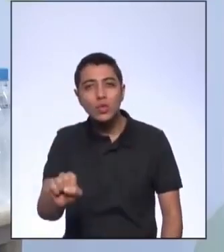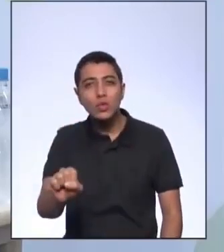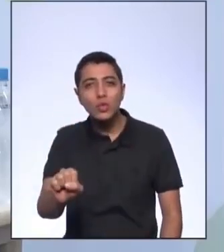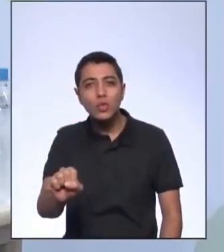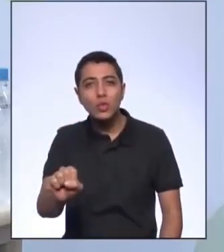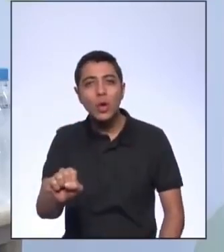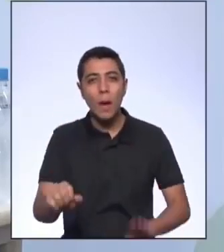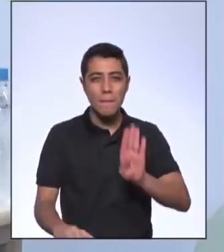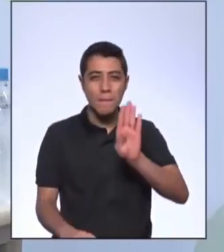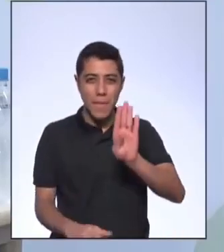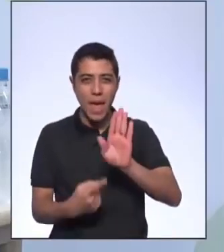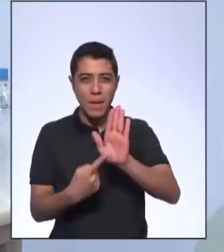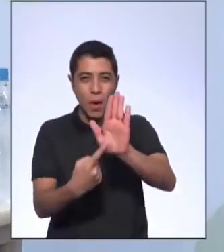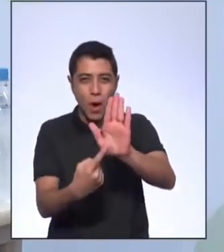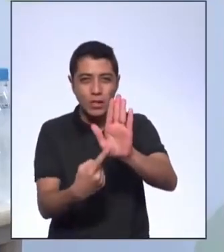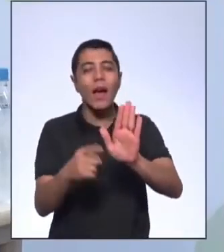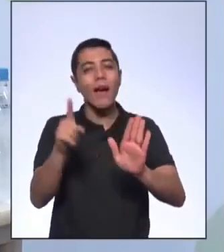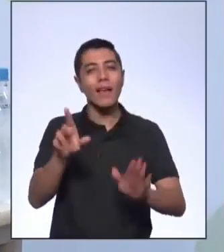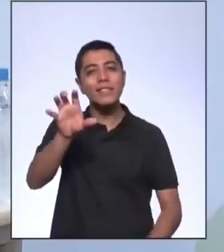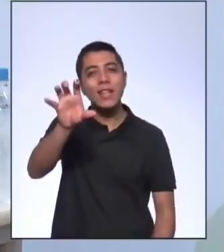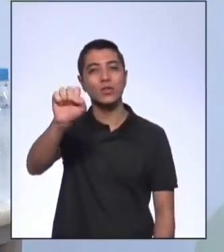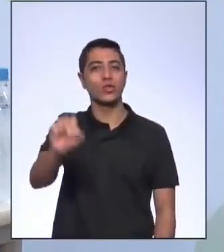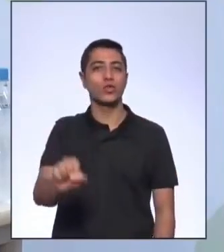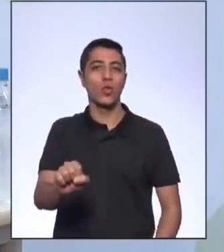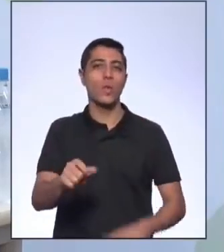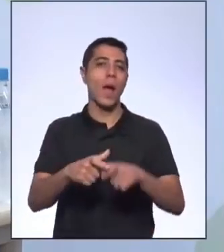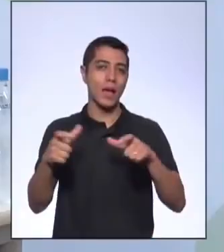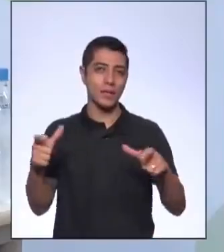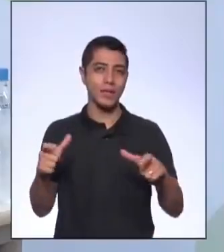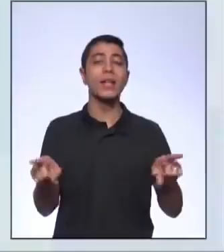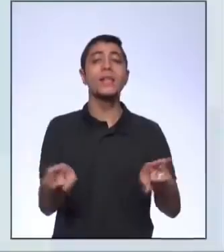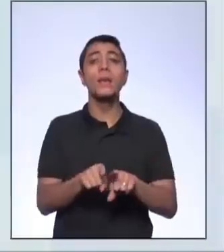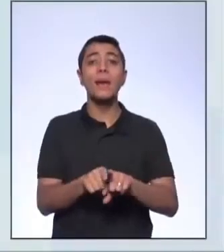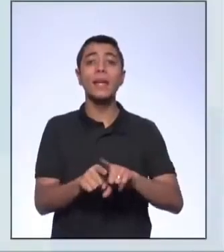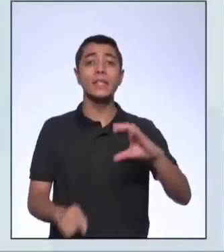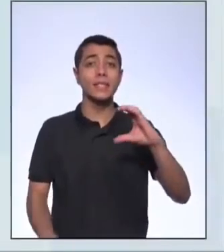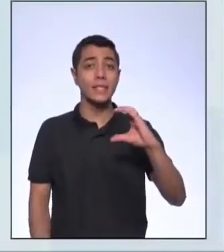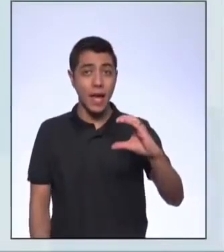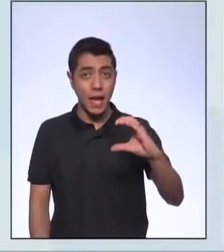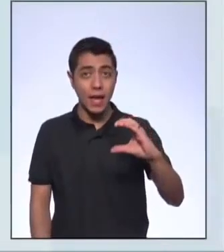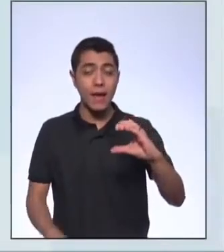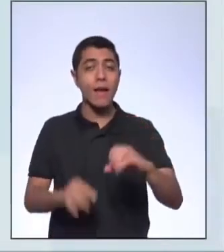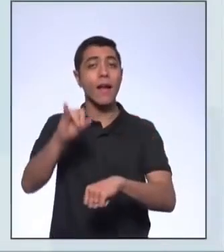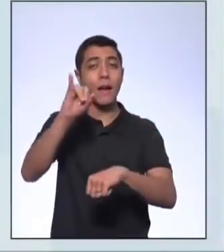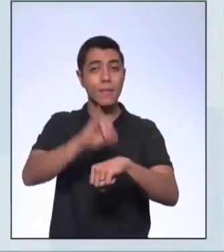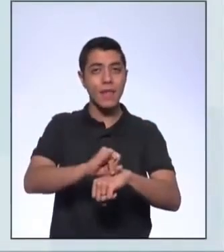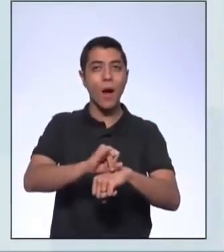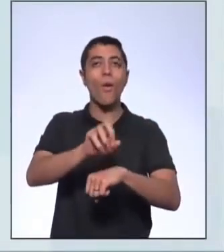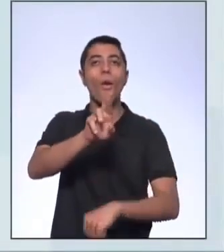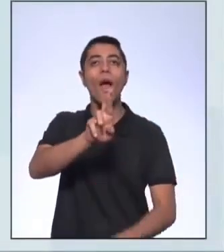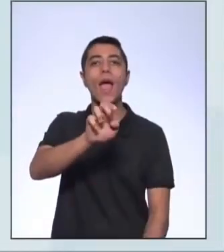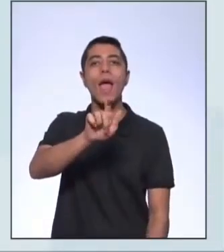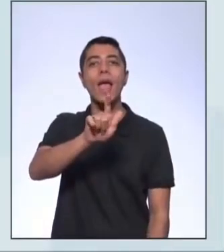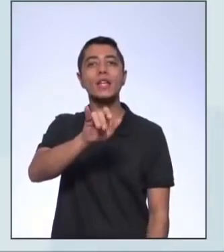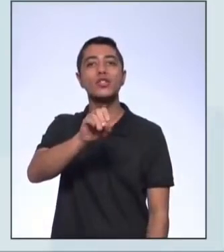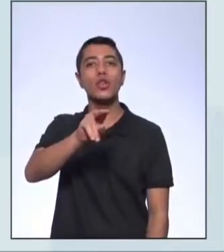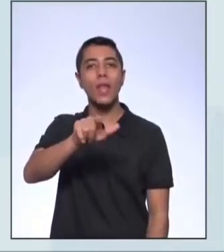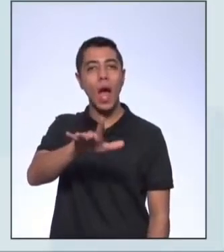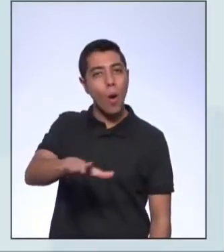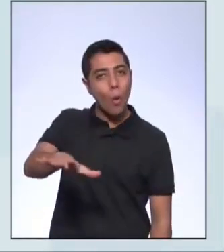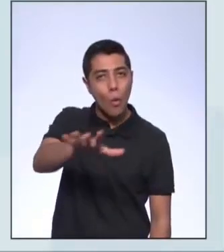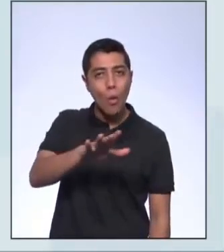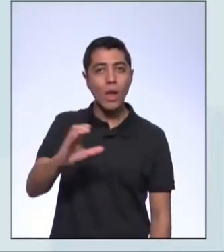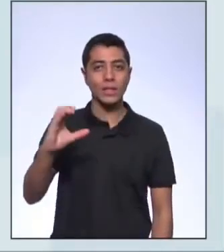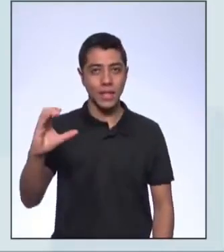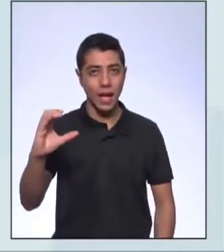são cidades que estão mais na região do centro-sul EA seca a capital regional centro ela é constituída era constituída por